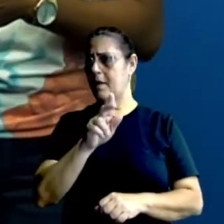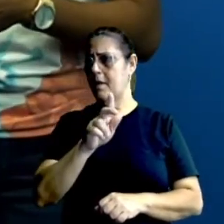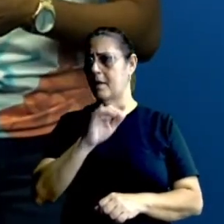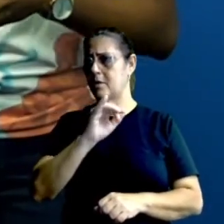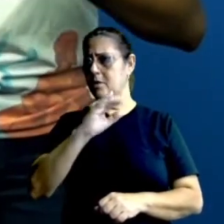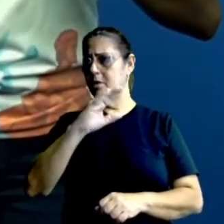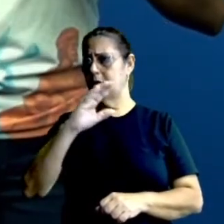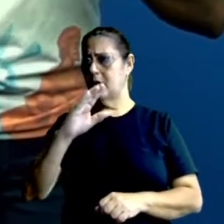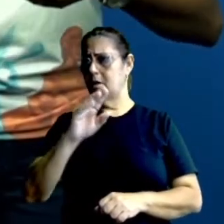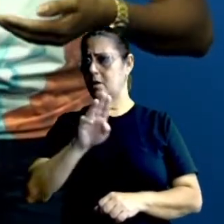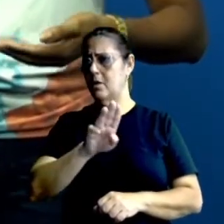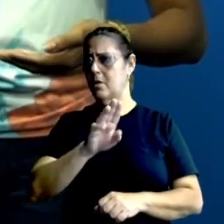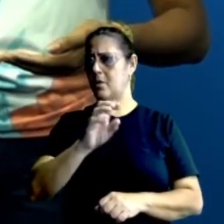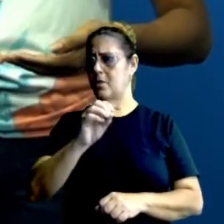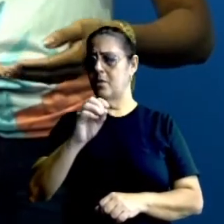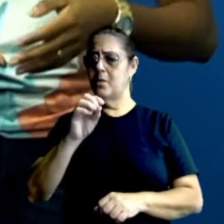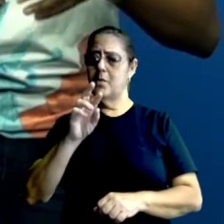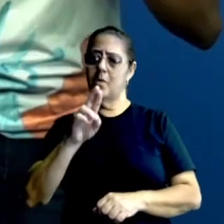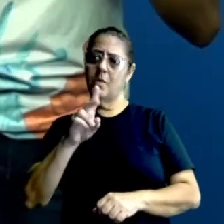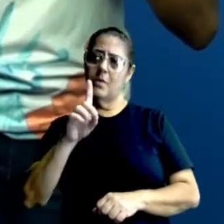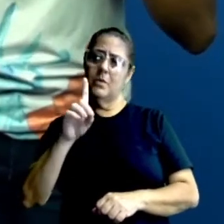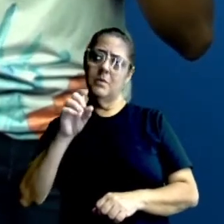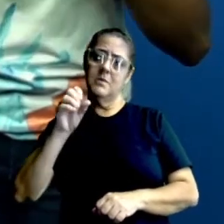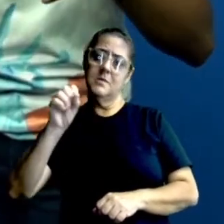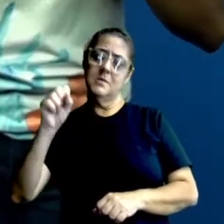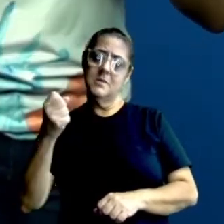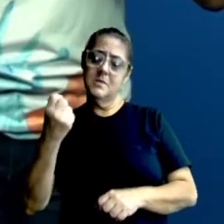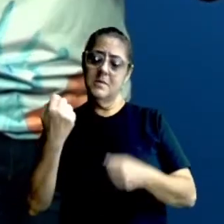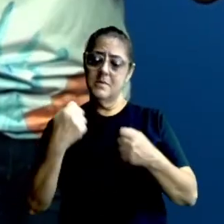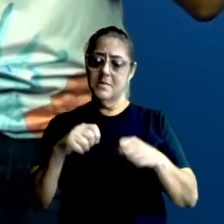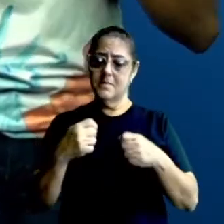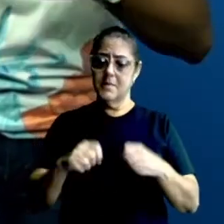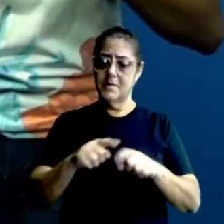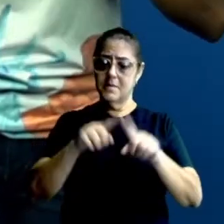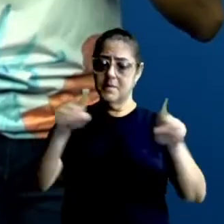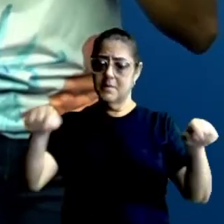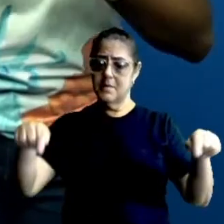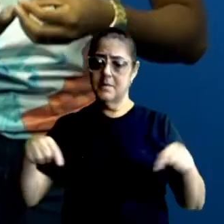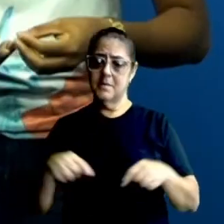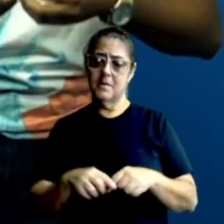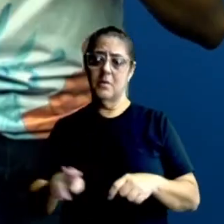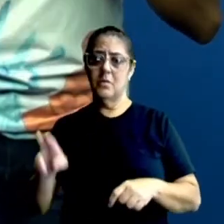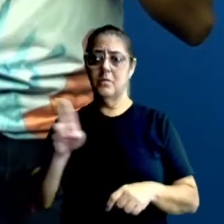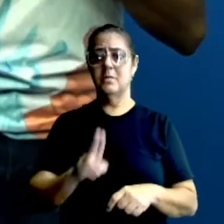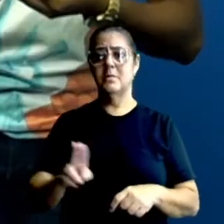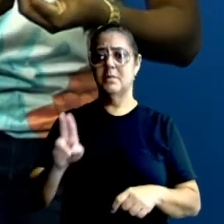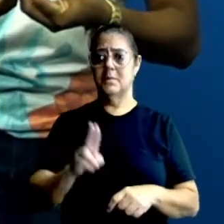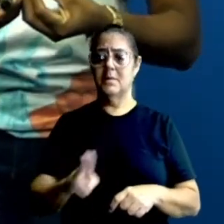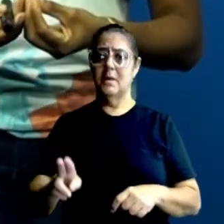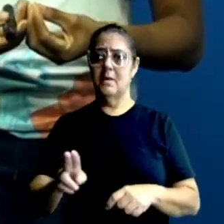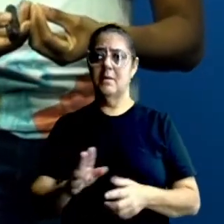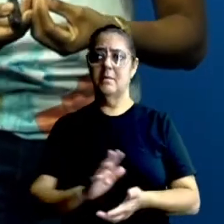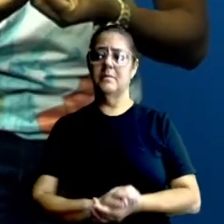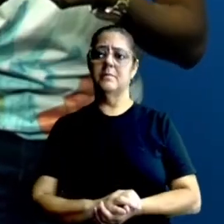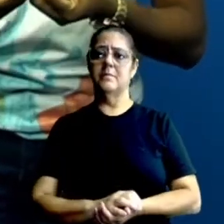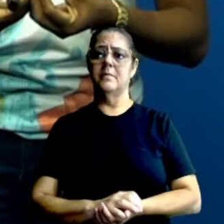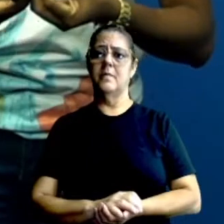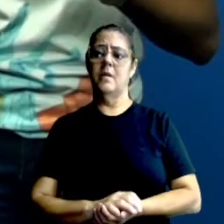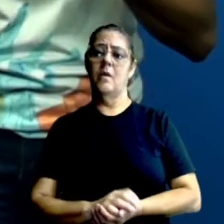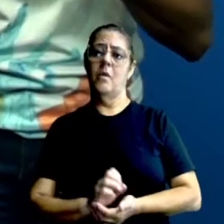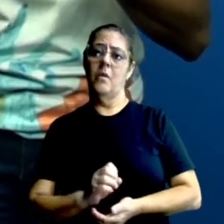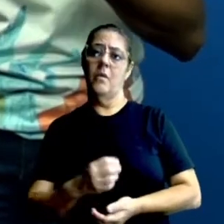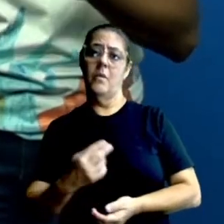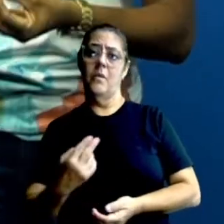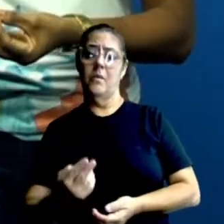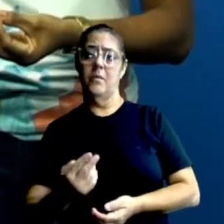World dentro de nossa sala de aula nas precisamos e devemos utilizar a média que o Word